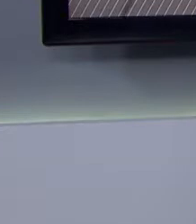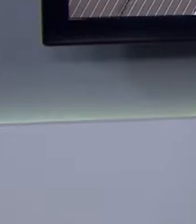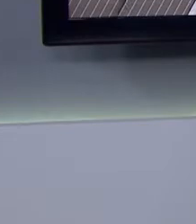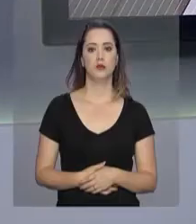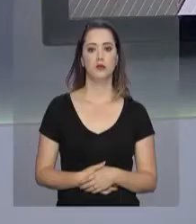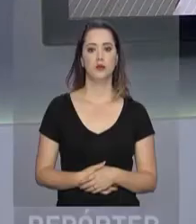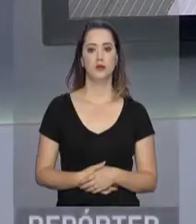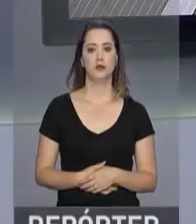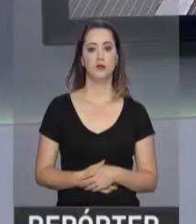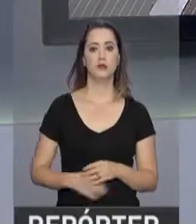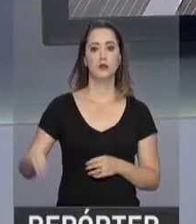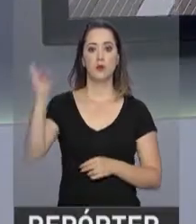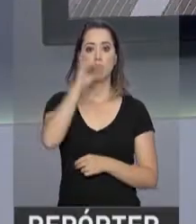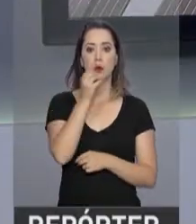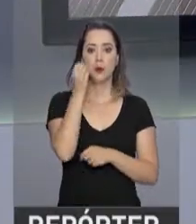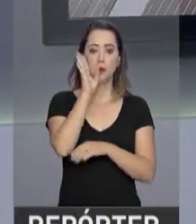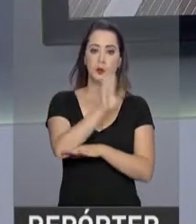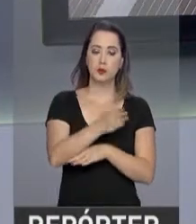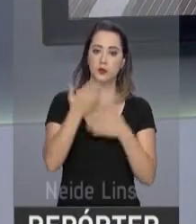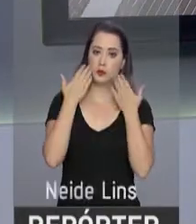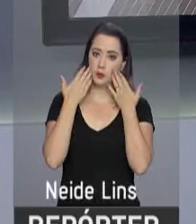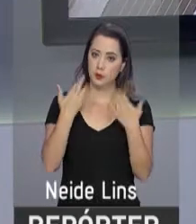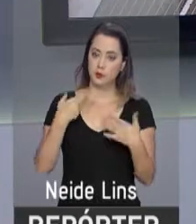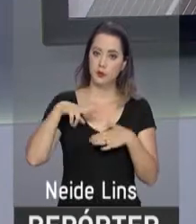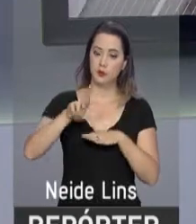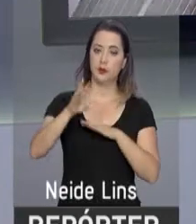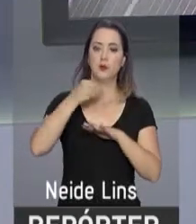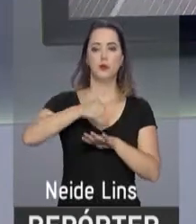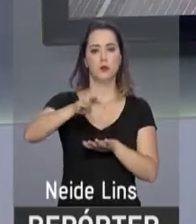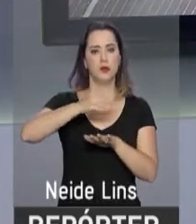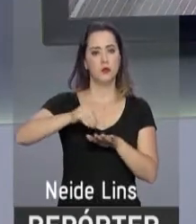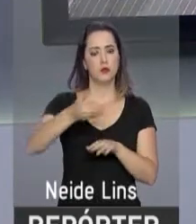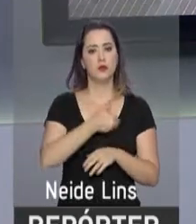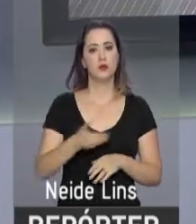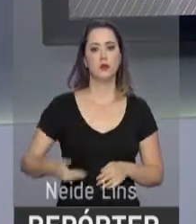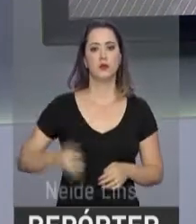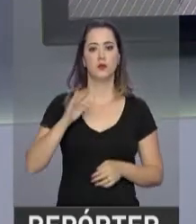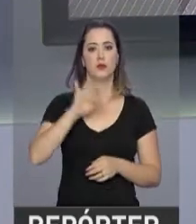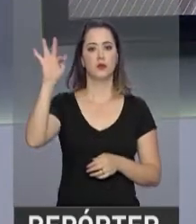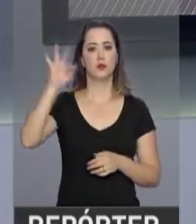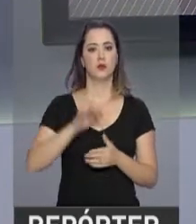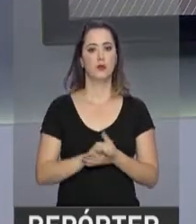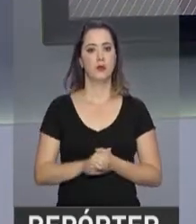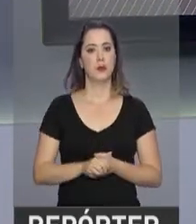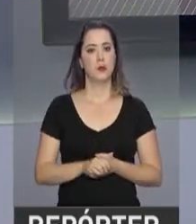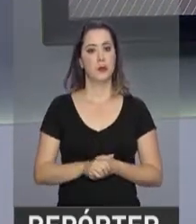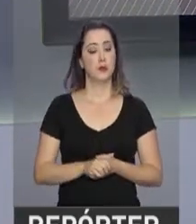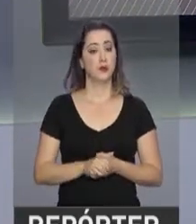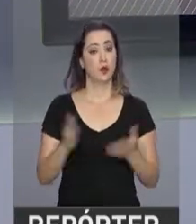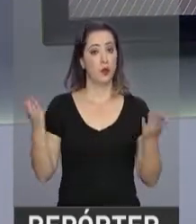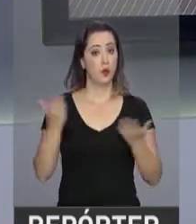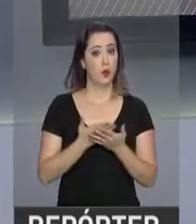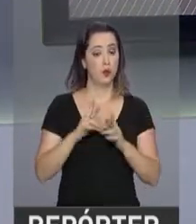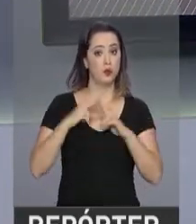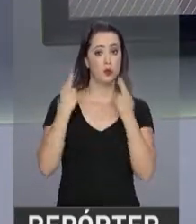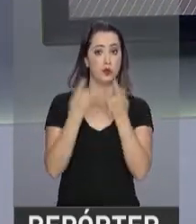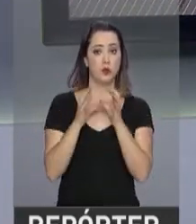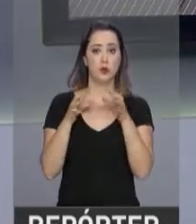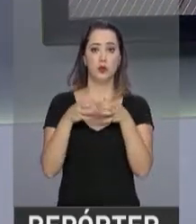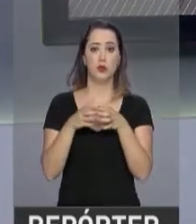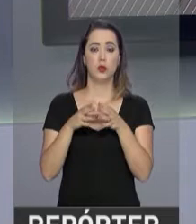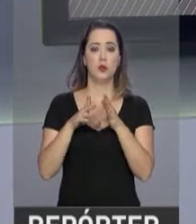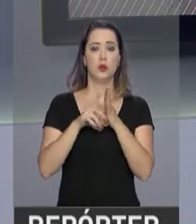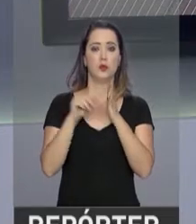olá boa tarde estamos de volta com o repórter nbr notícias do governo federal hoje em reunião no palácio